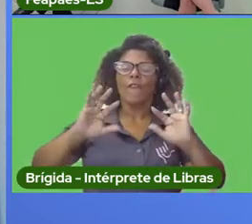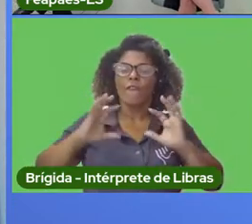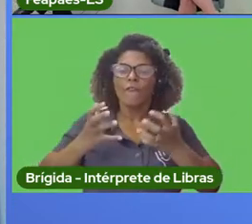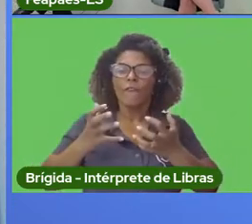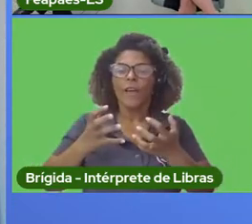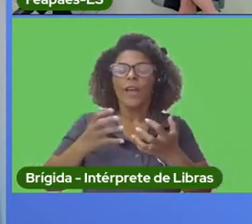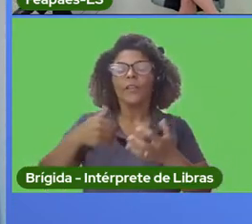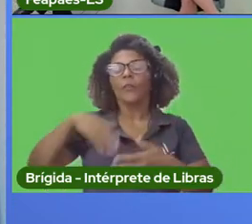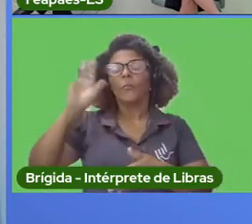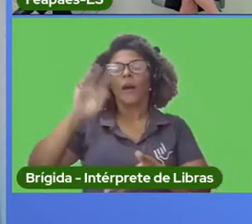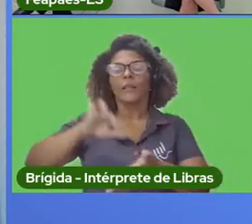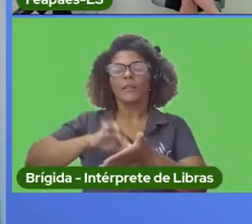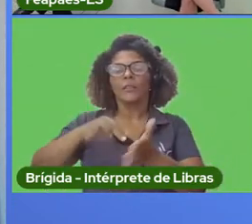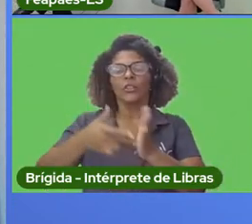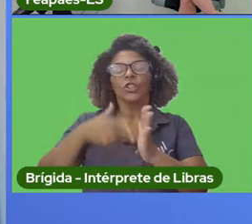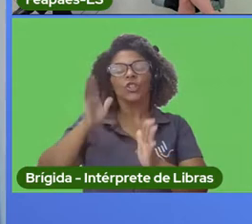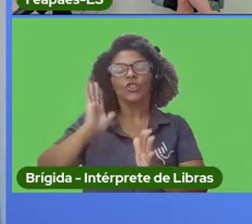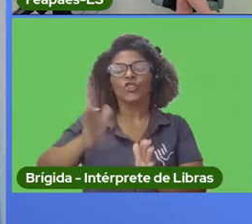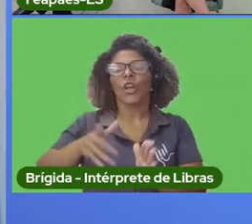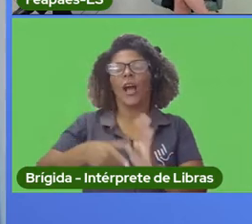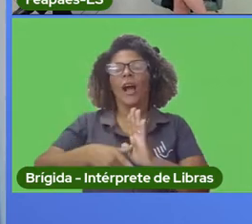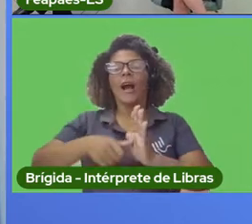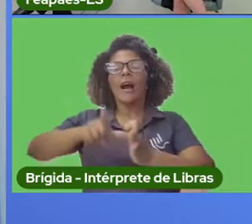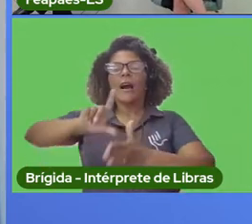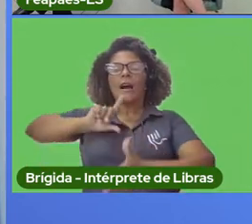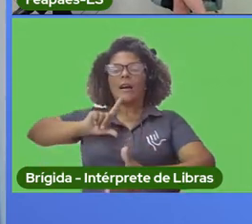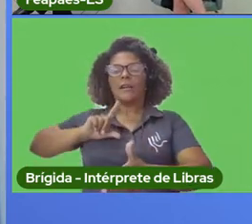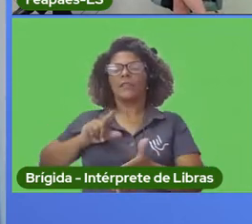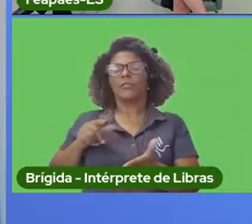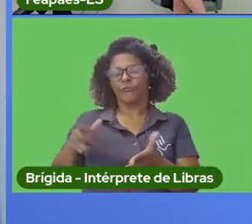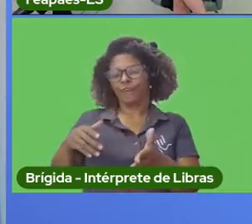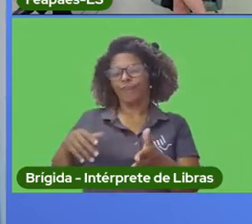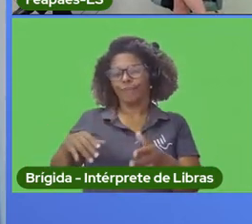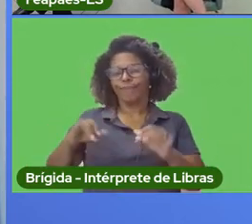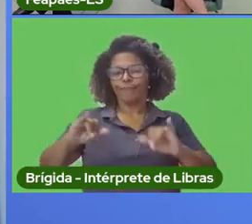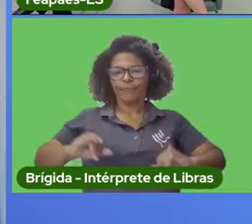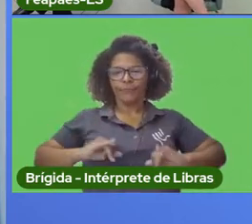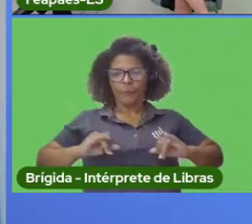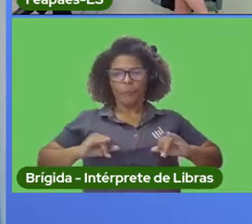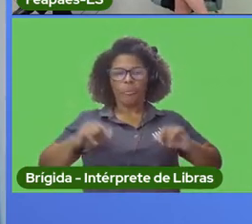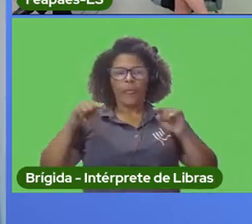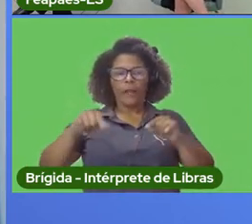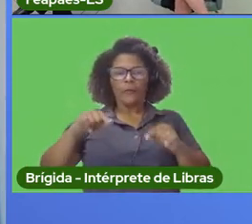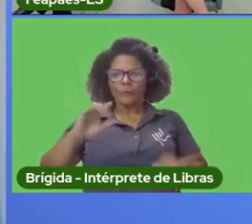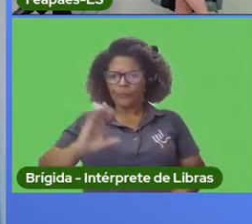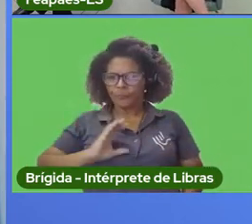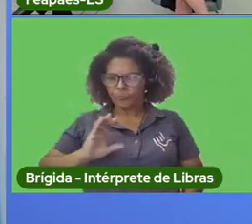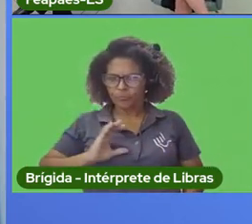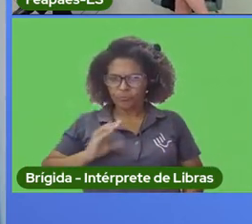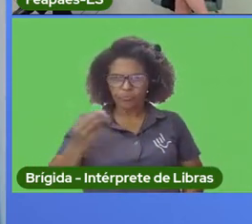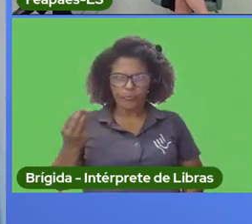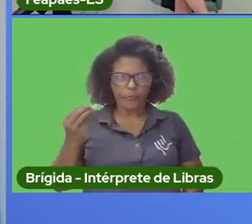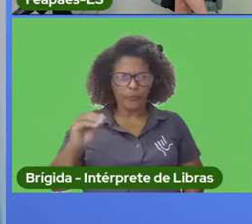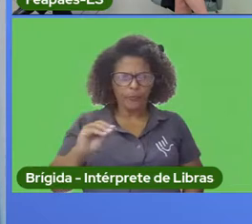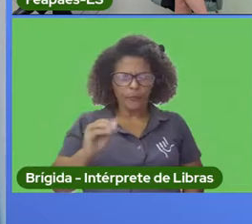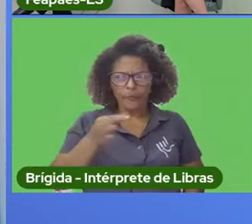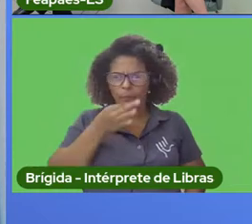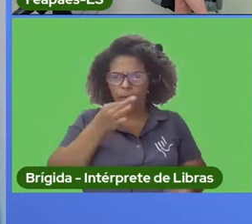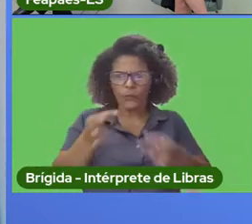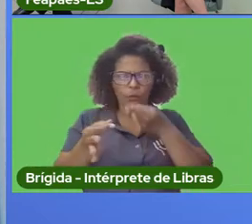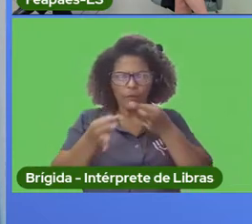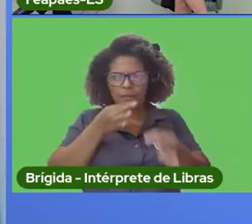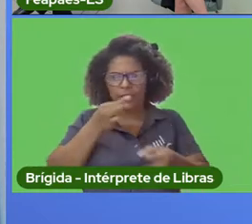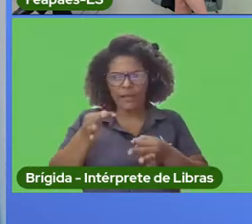significativa exatamente pelas barreiras que elas sofrem. É, aqui, a colega que aqui fez alguns comentários,